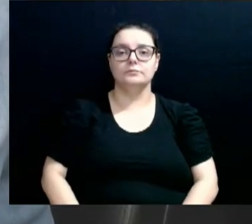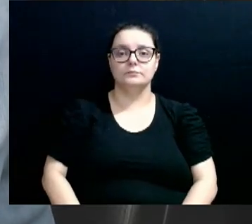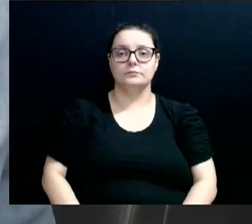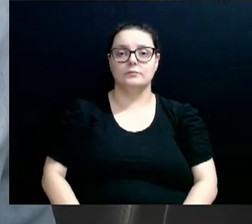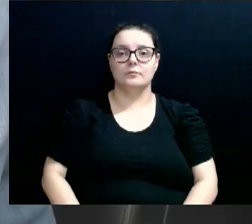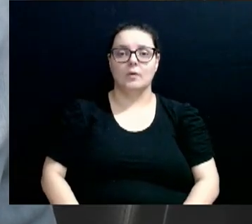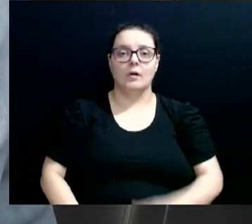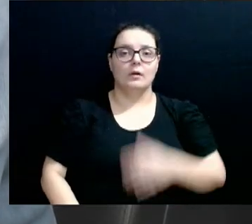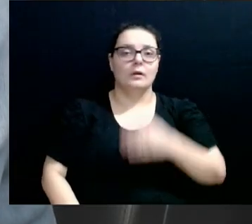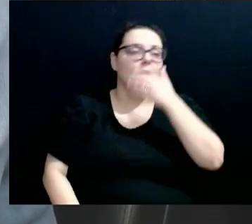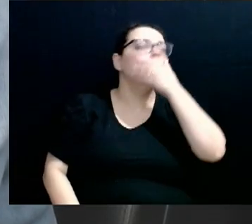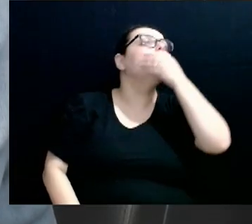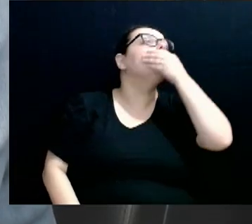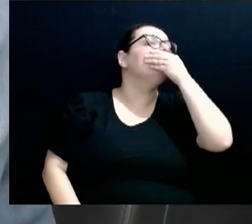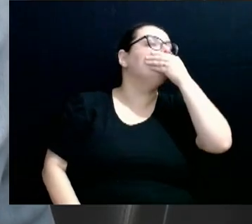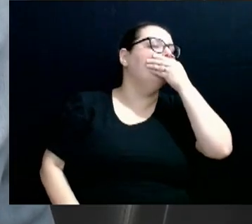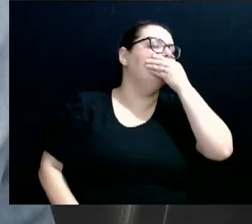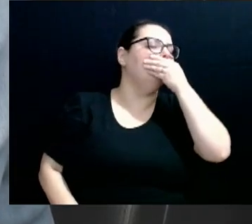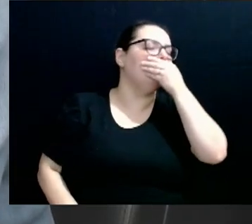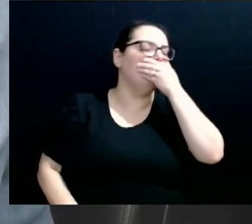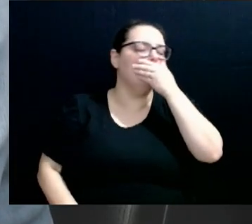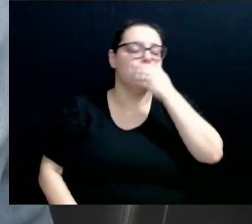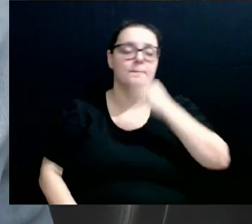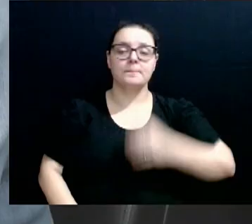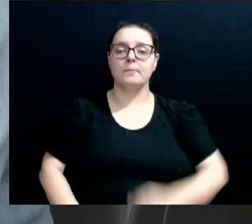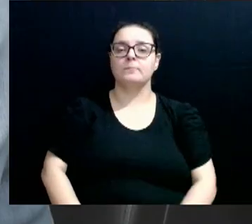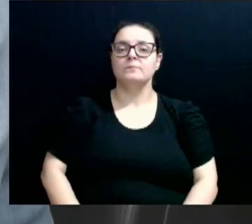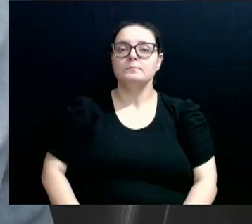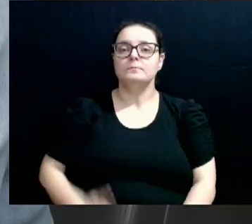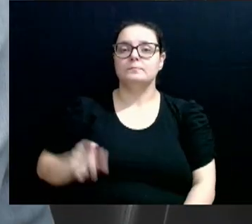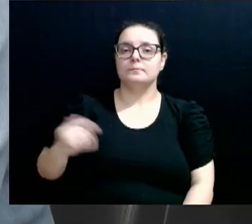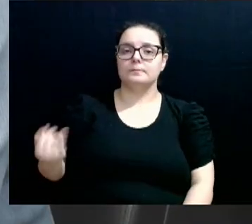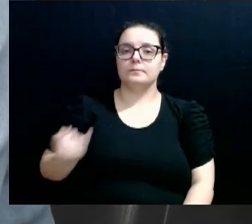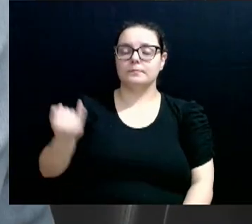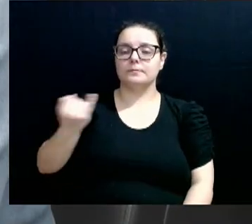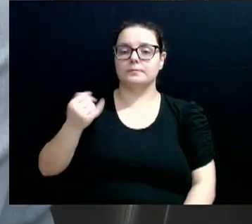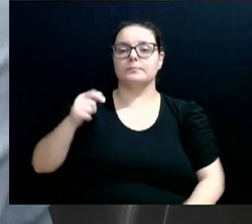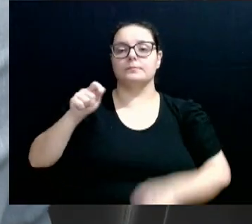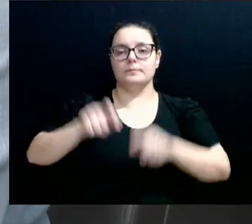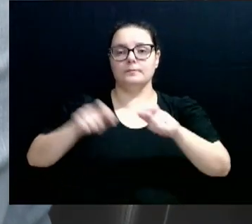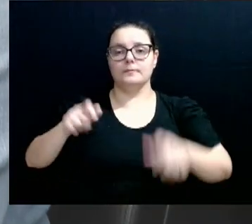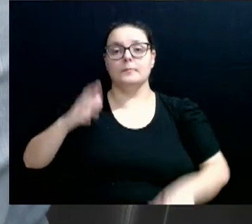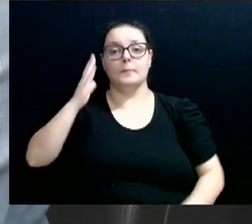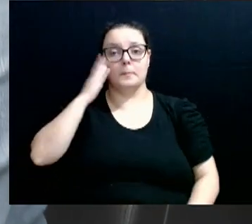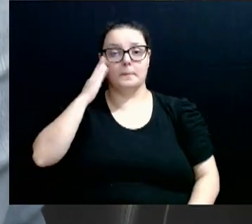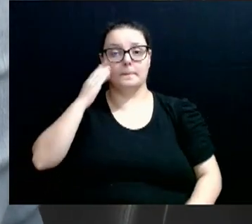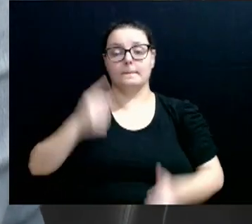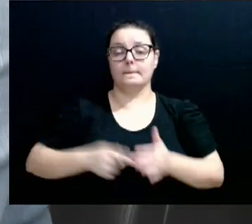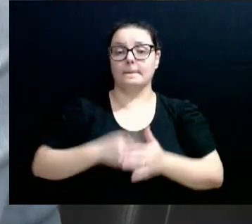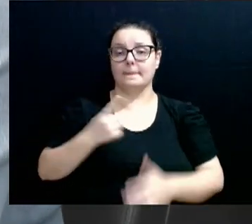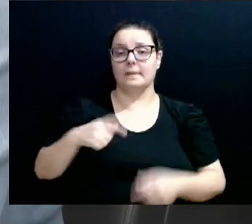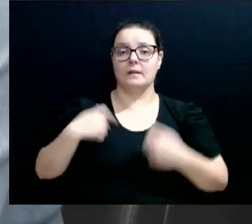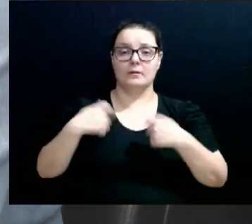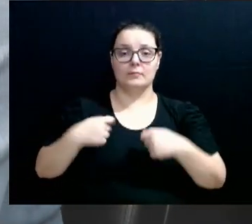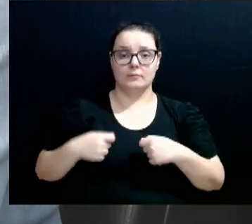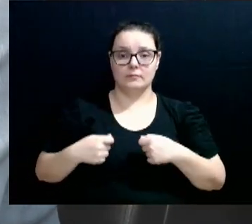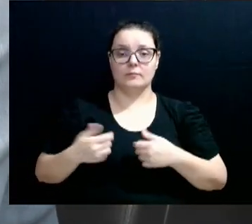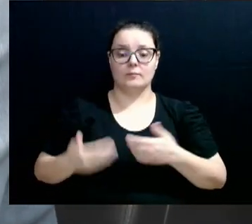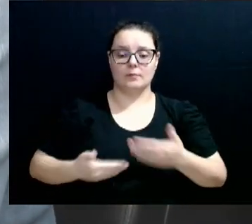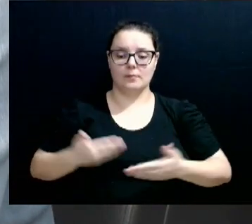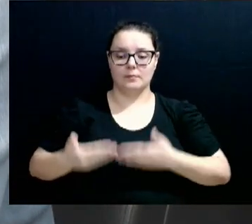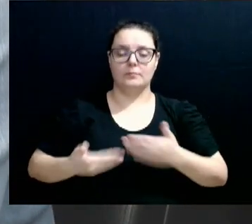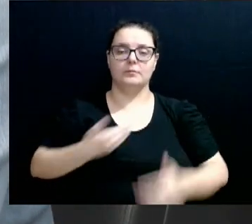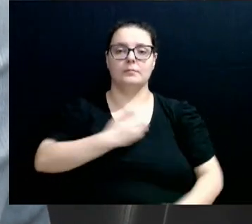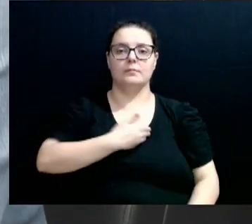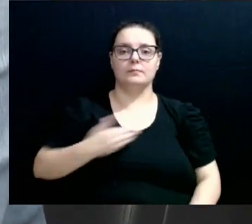Então, é importante que as pessoas elas entendam que, primeiro, precisa haver serviço público. A gente constrói no